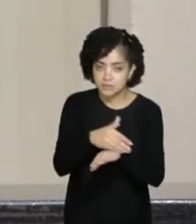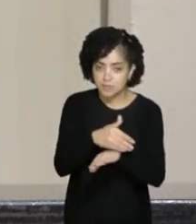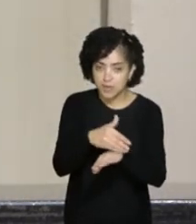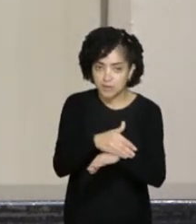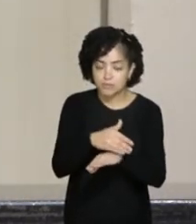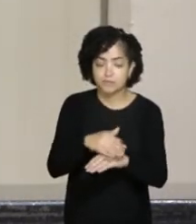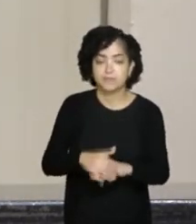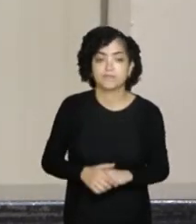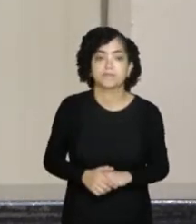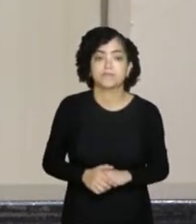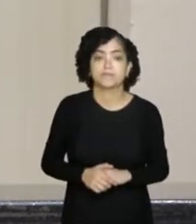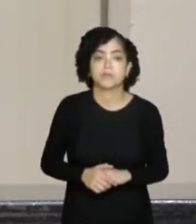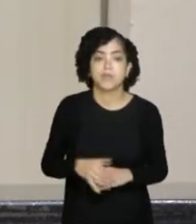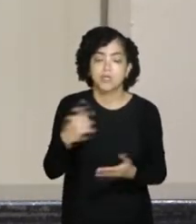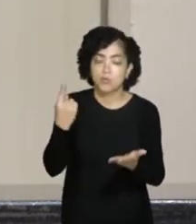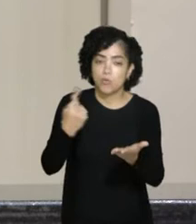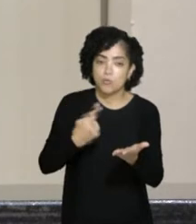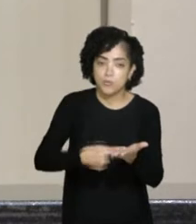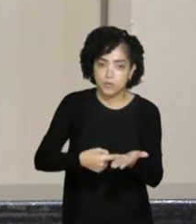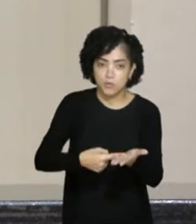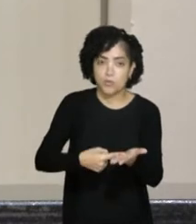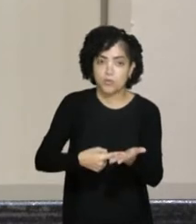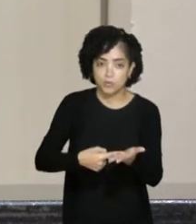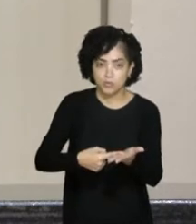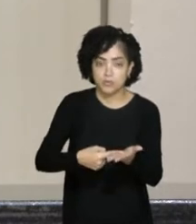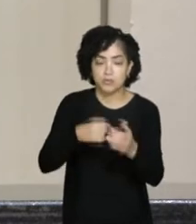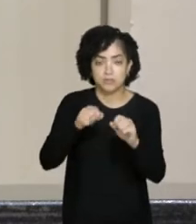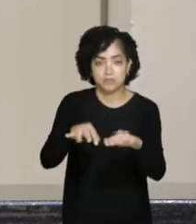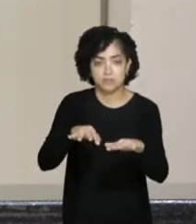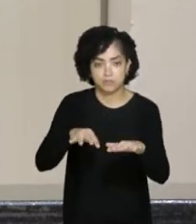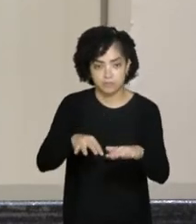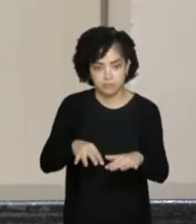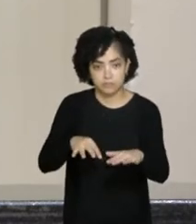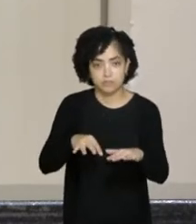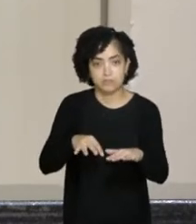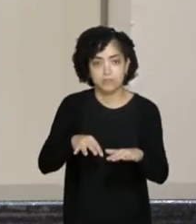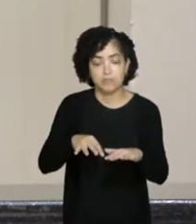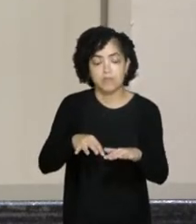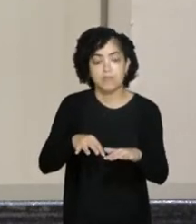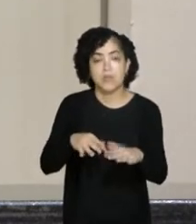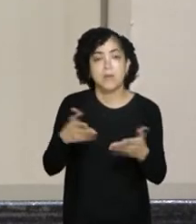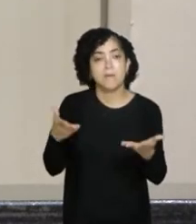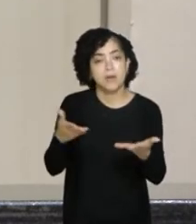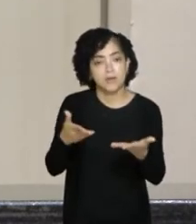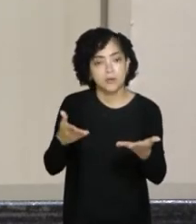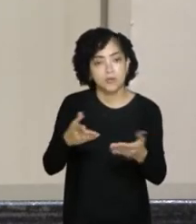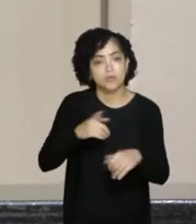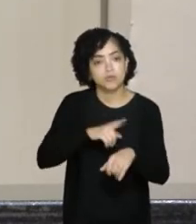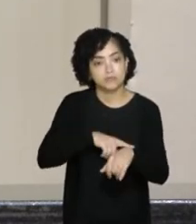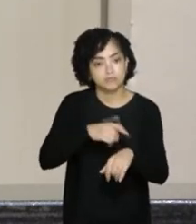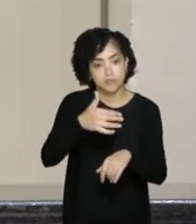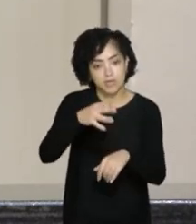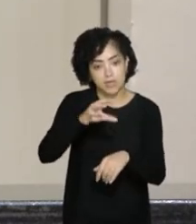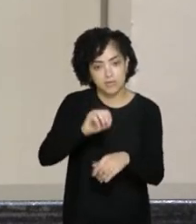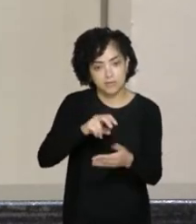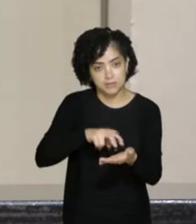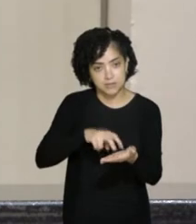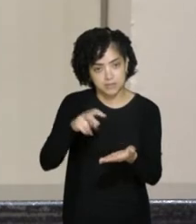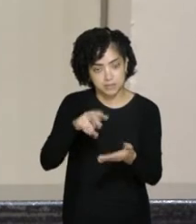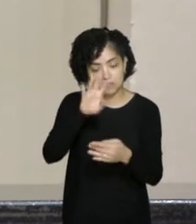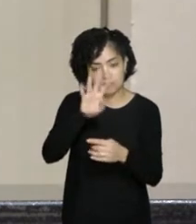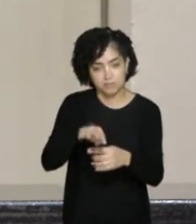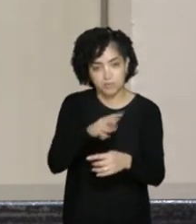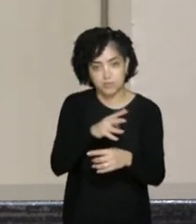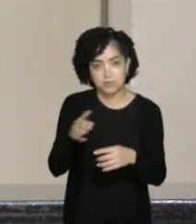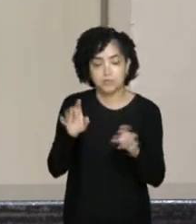comparecimento e convocou outra sessão ordinária para o dia seguinte, às 10 horas, conforme